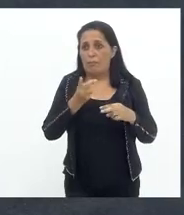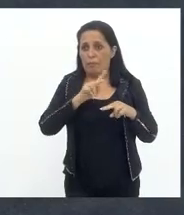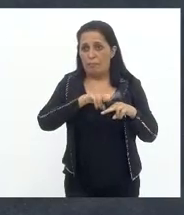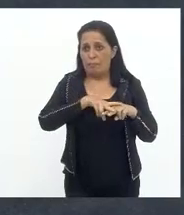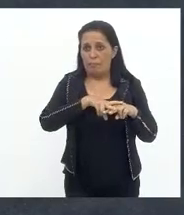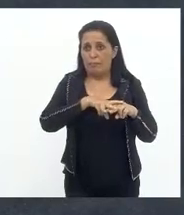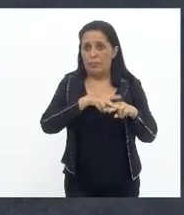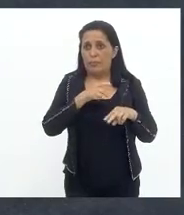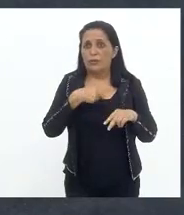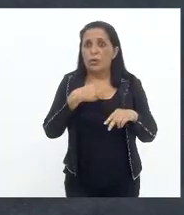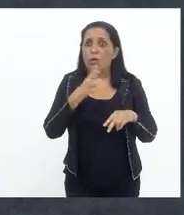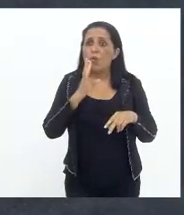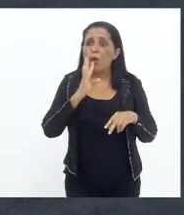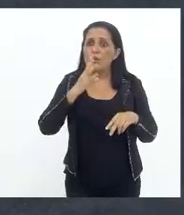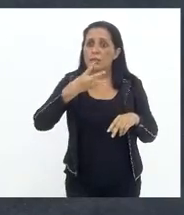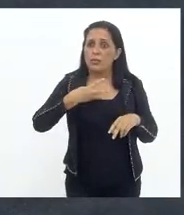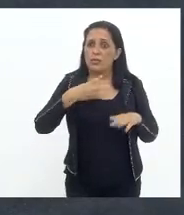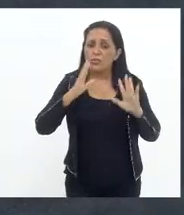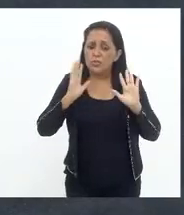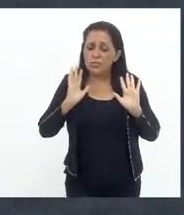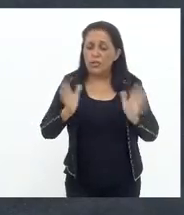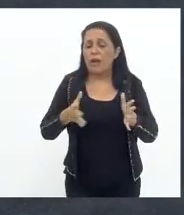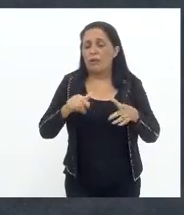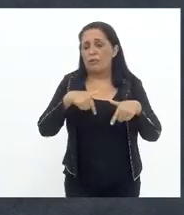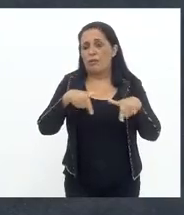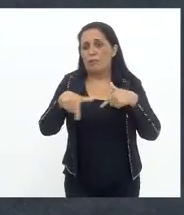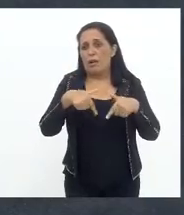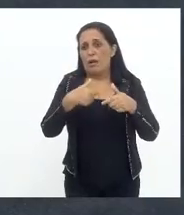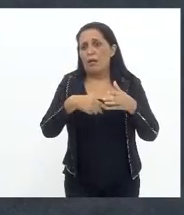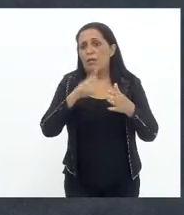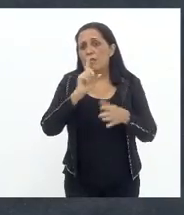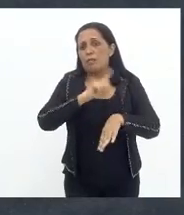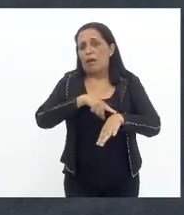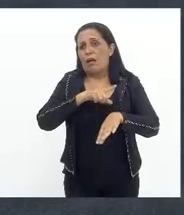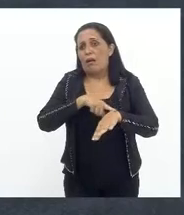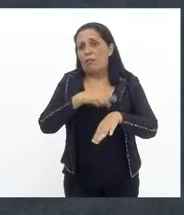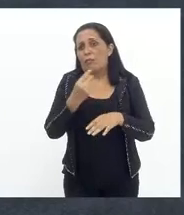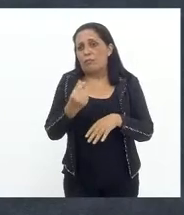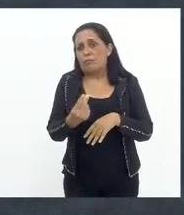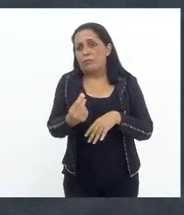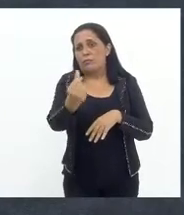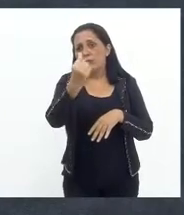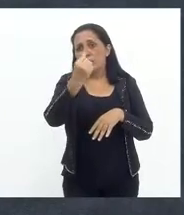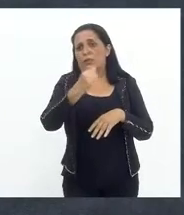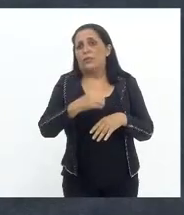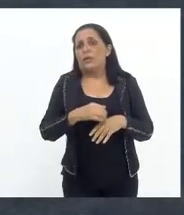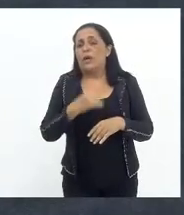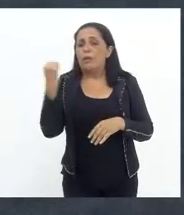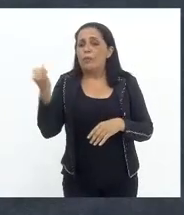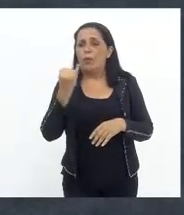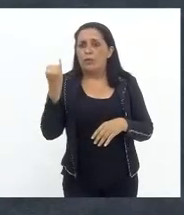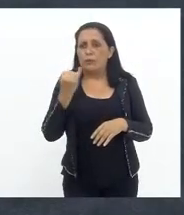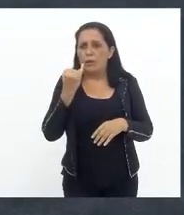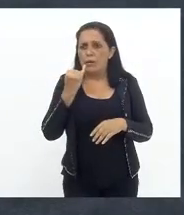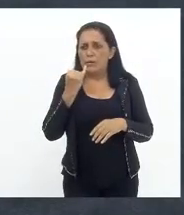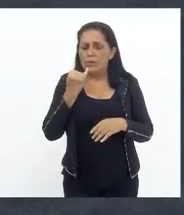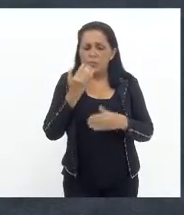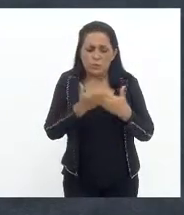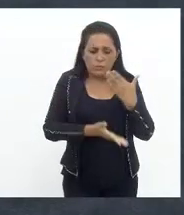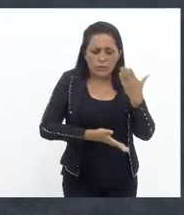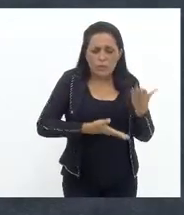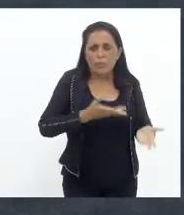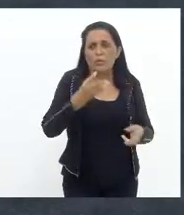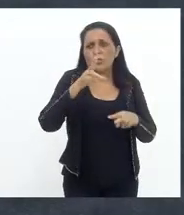só querem ser reconhecidos na função que já exercem há bastante tempo no sistema penitenciário e a importância que eles têm na ressocialização de presos e no